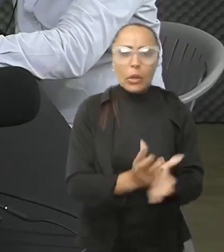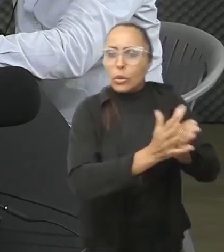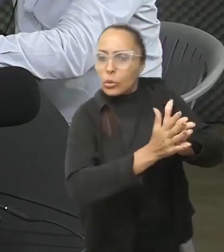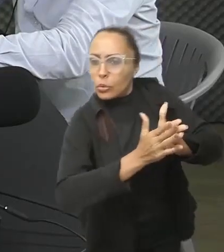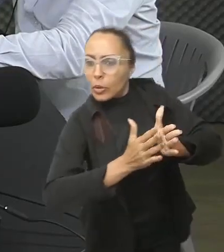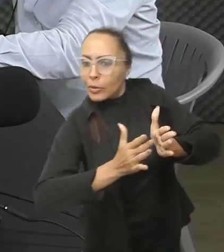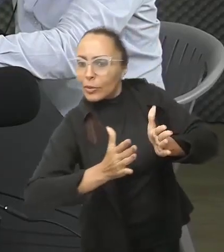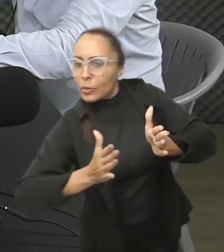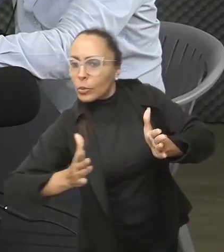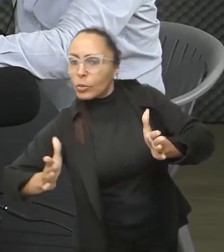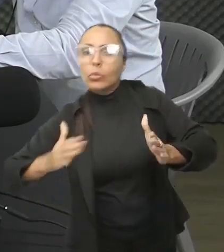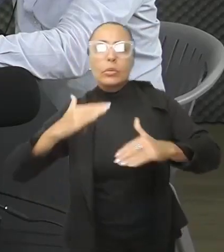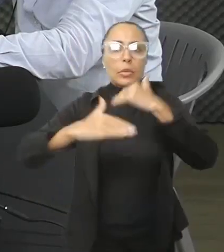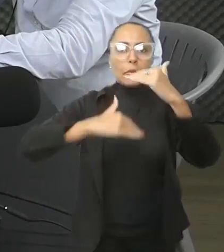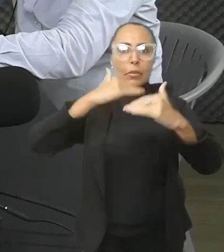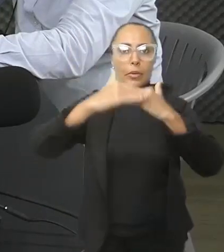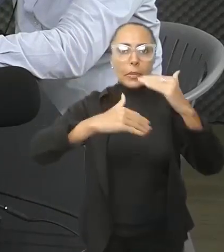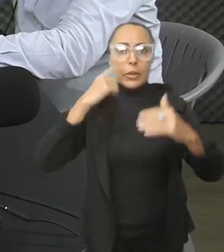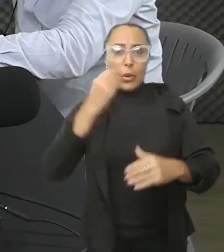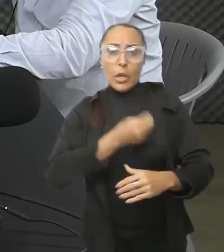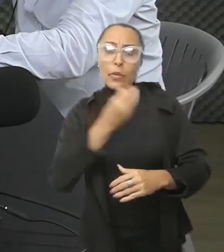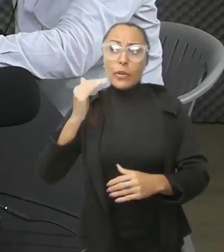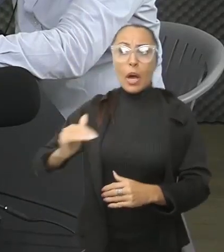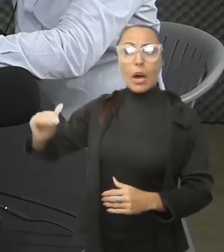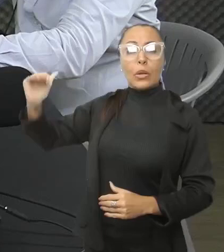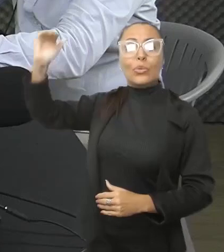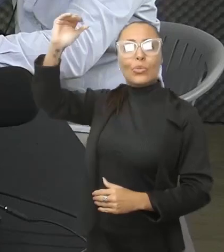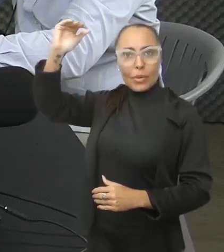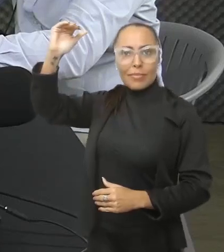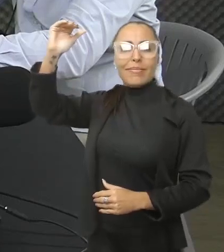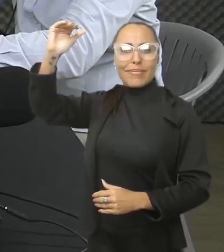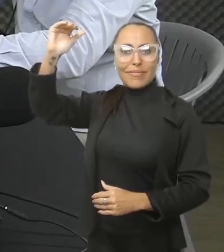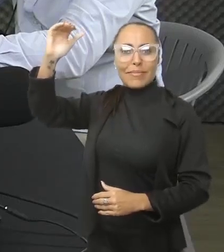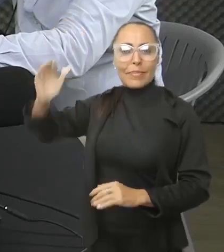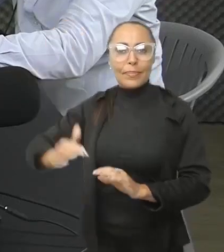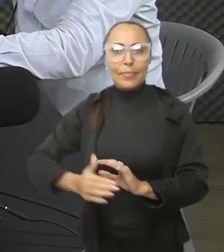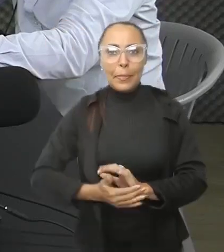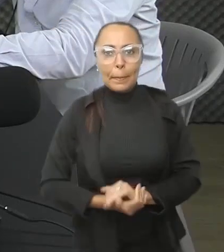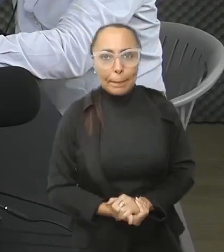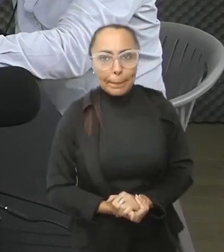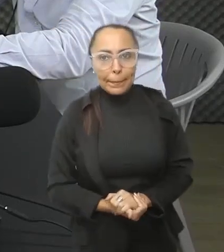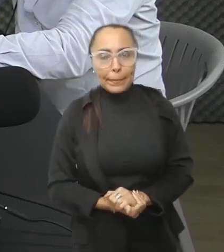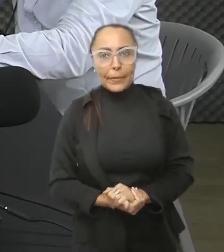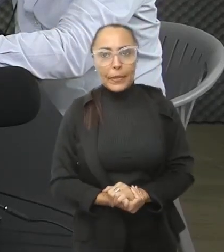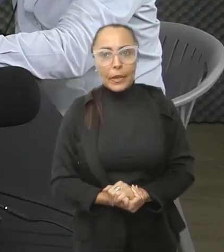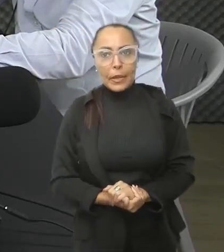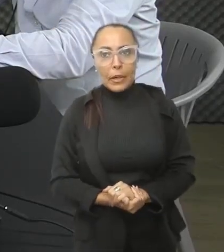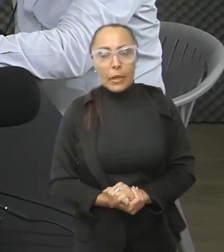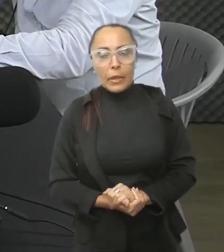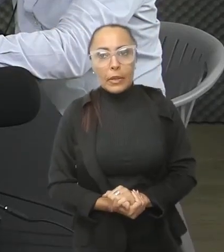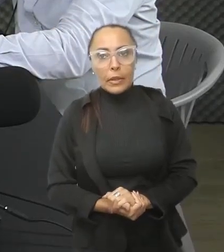o desenvolvimento e vida adulta daquela criança. Então, é uma